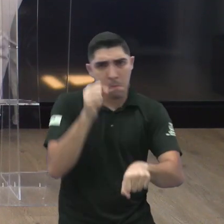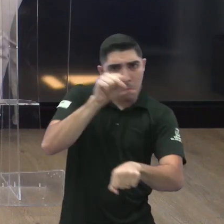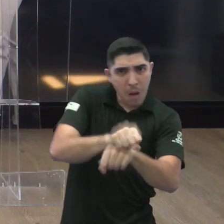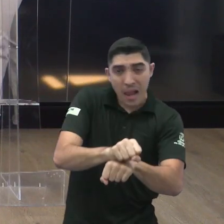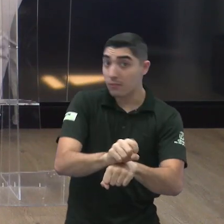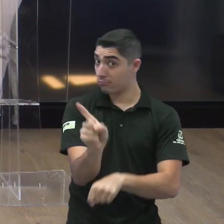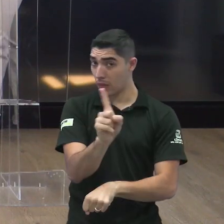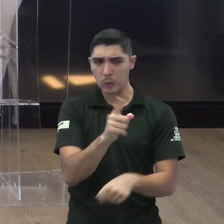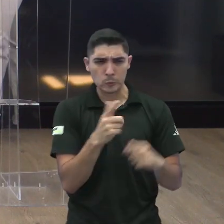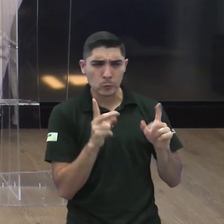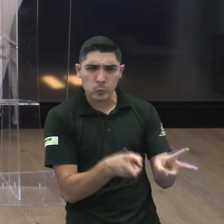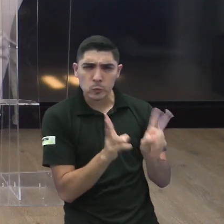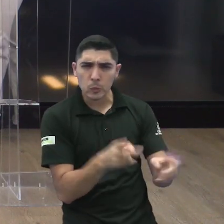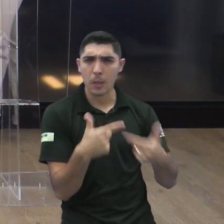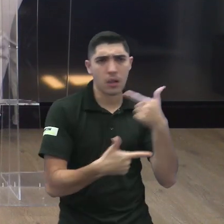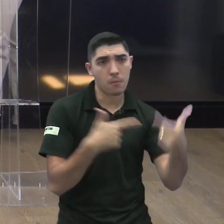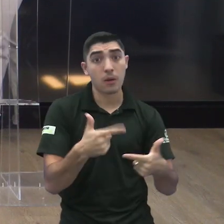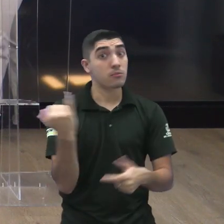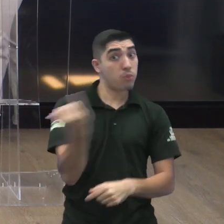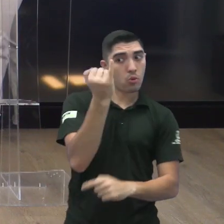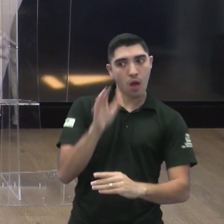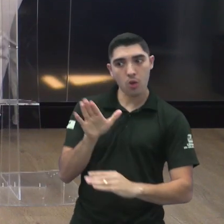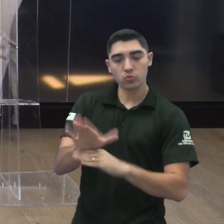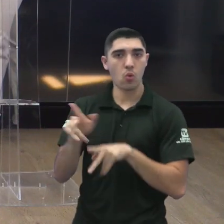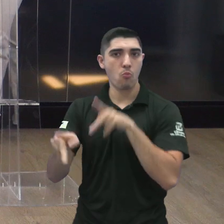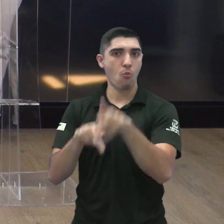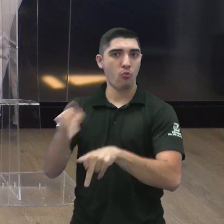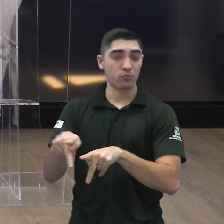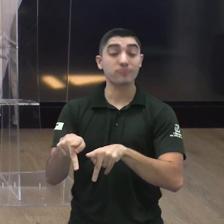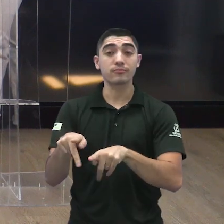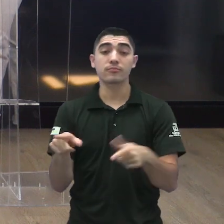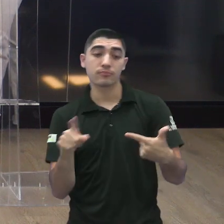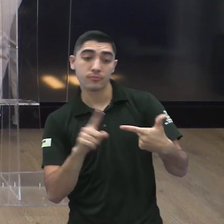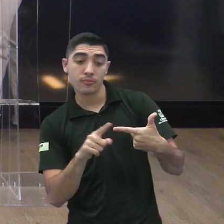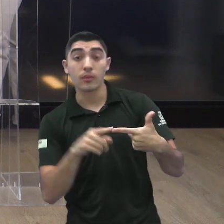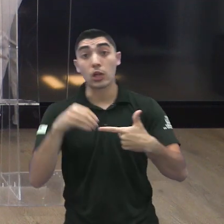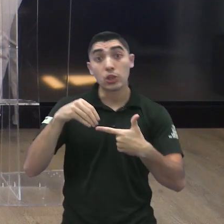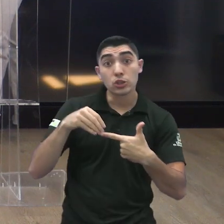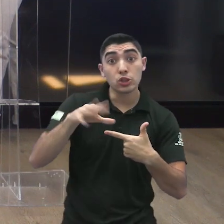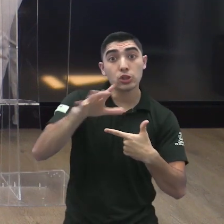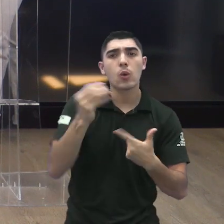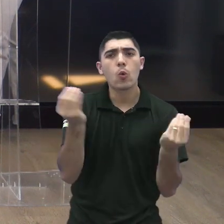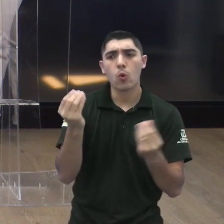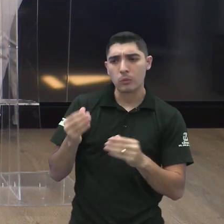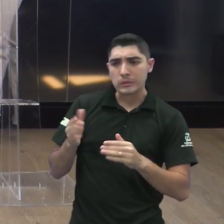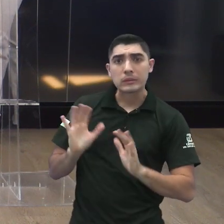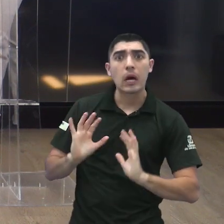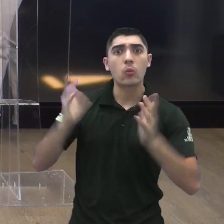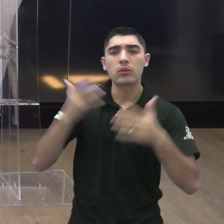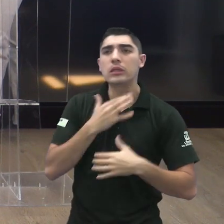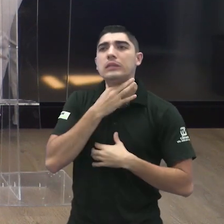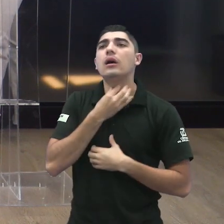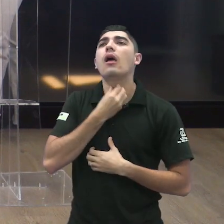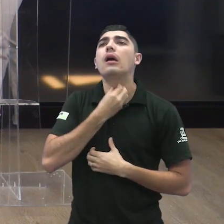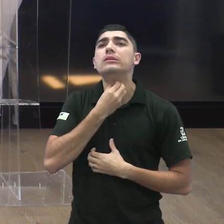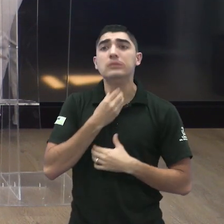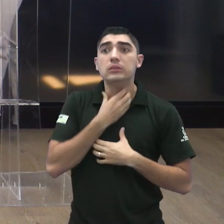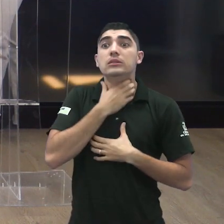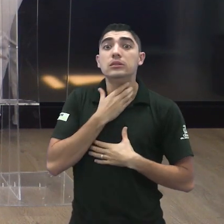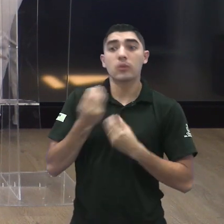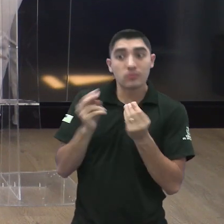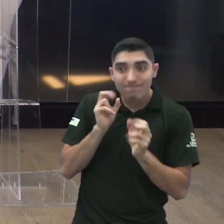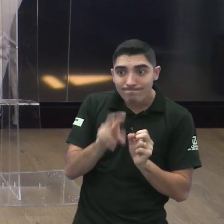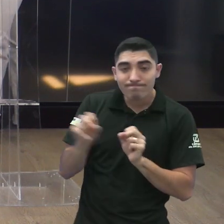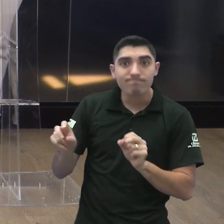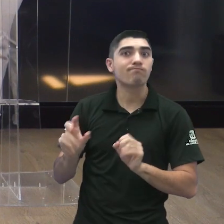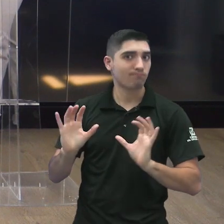Réveillon e como elas são essenciais na vida da população. Tem ainda dicas de primeiros socorros. Engasgos durante festas